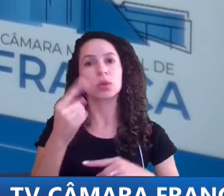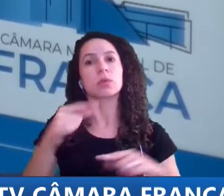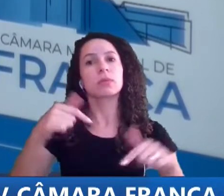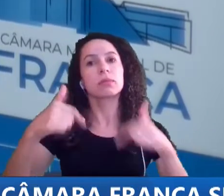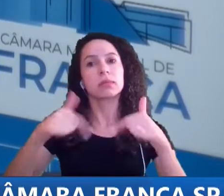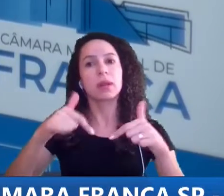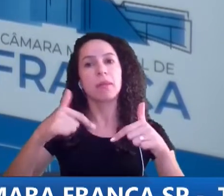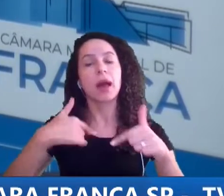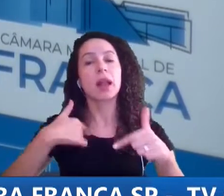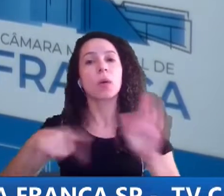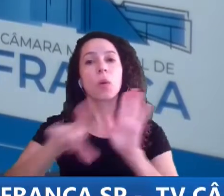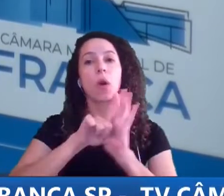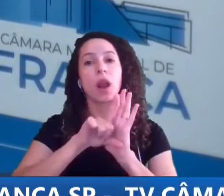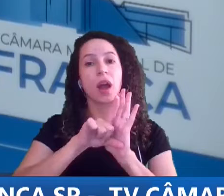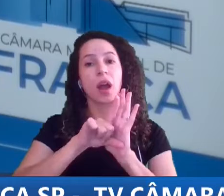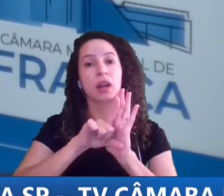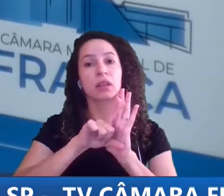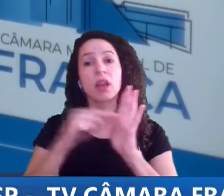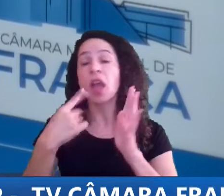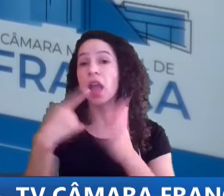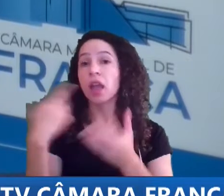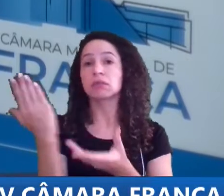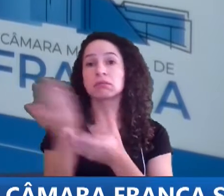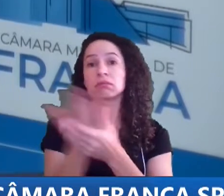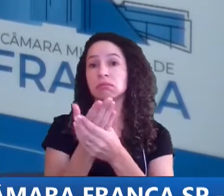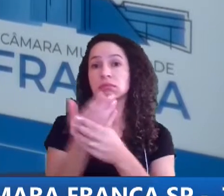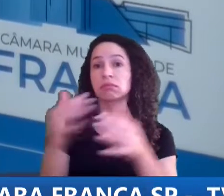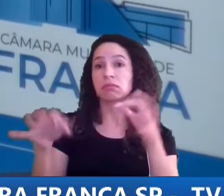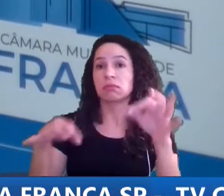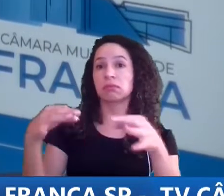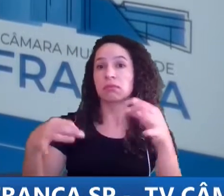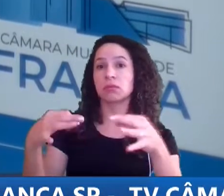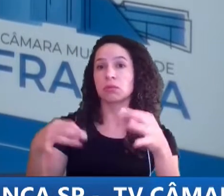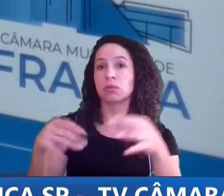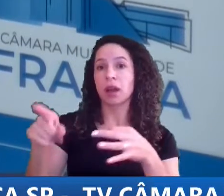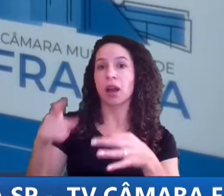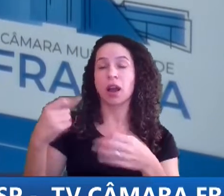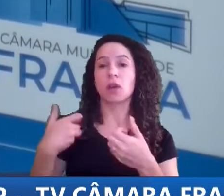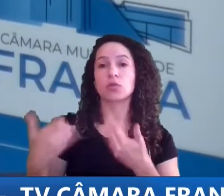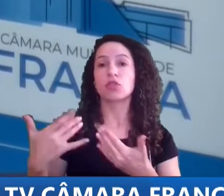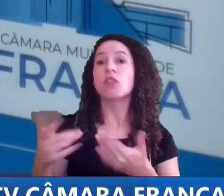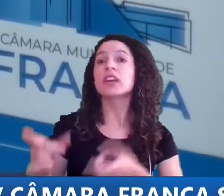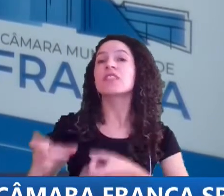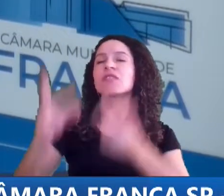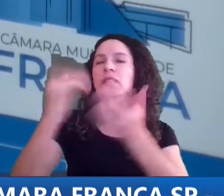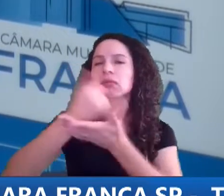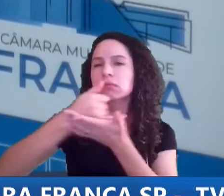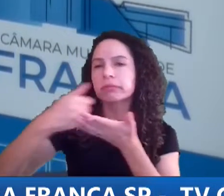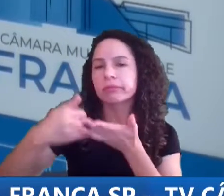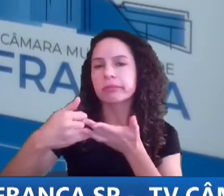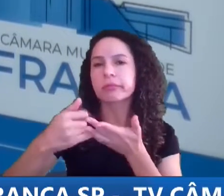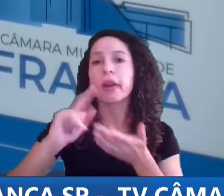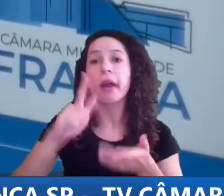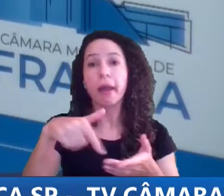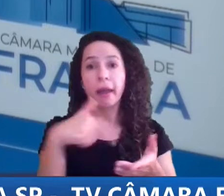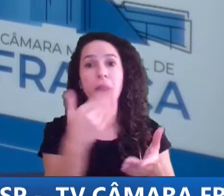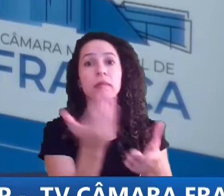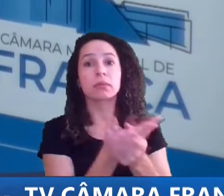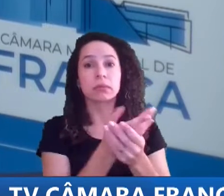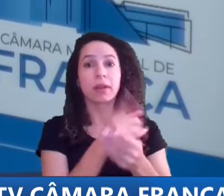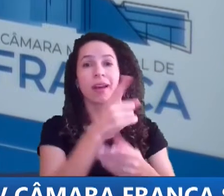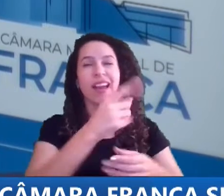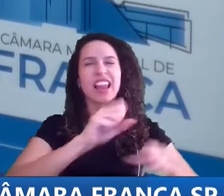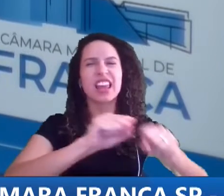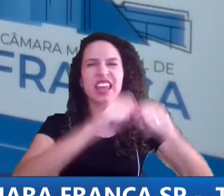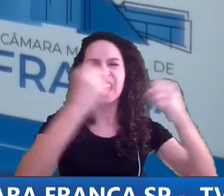quem processa o adolescente que vende o pino de cocaína, é quem processa o adolescente que danifica o para-brisa de um carro